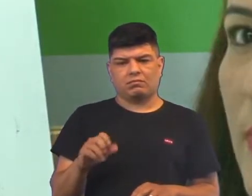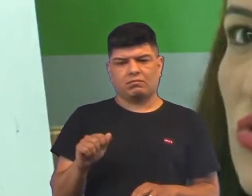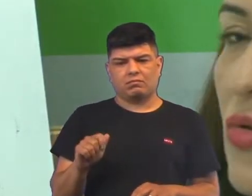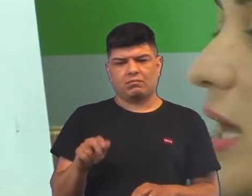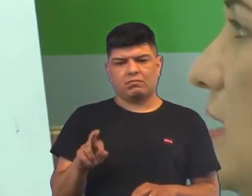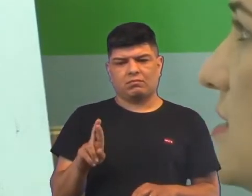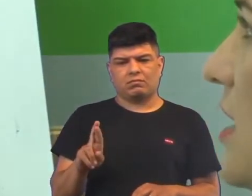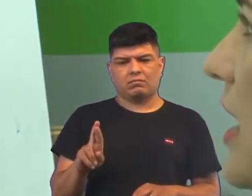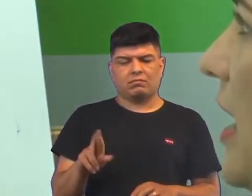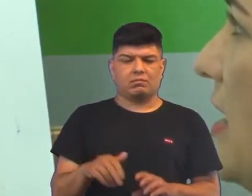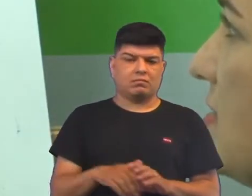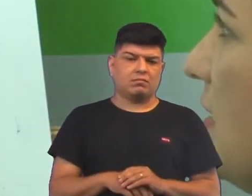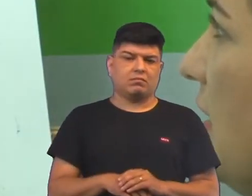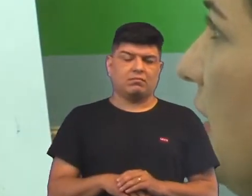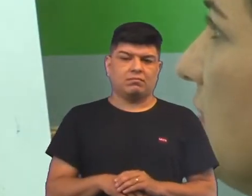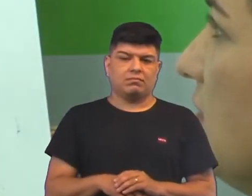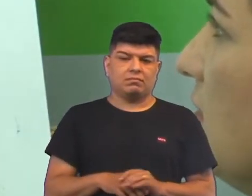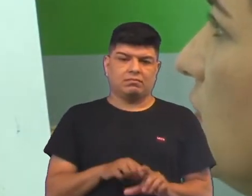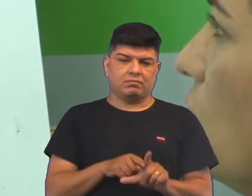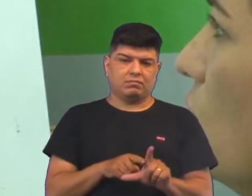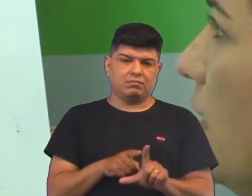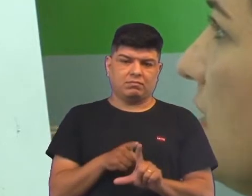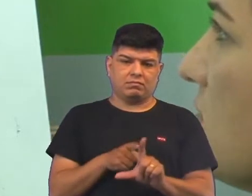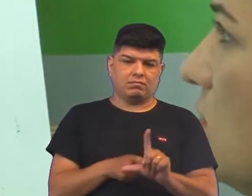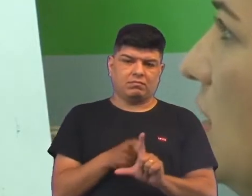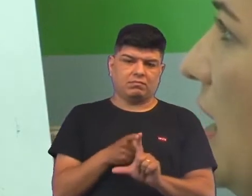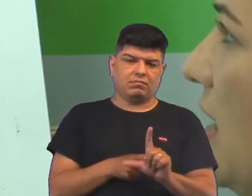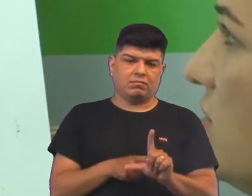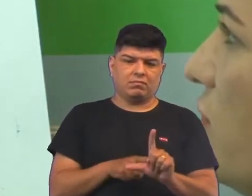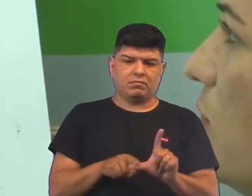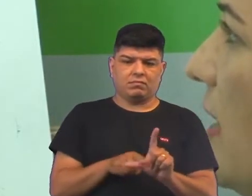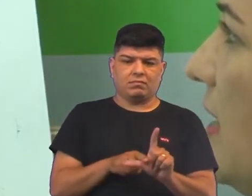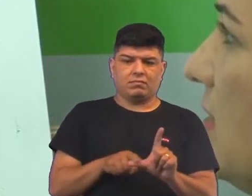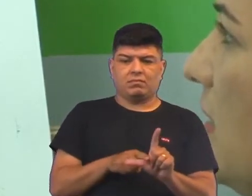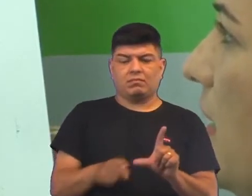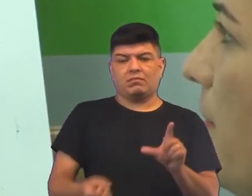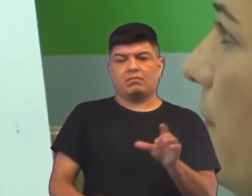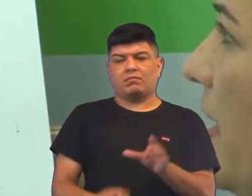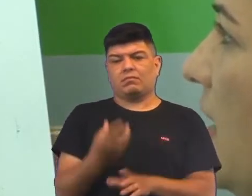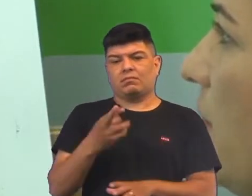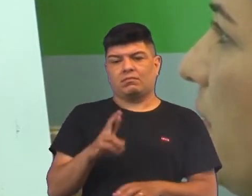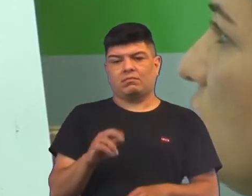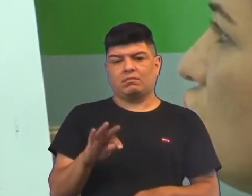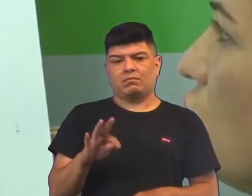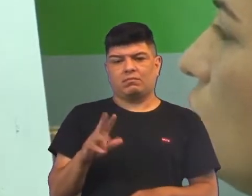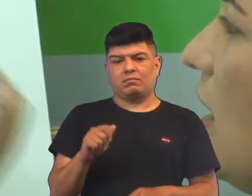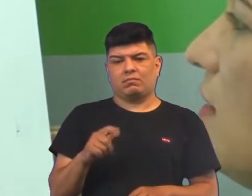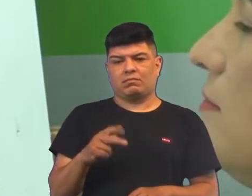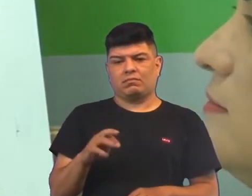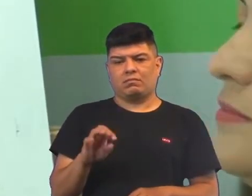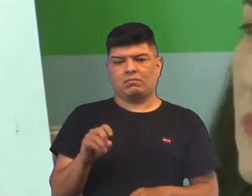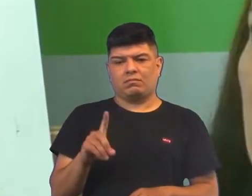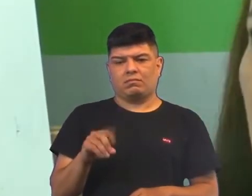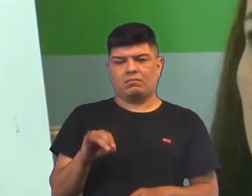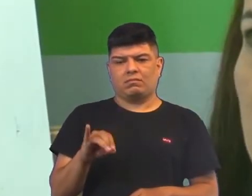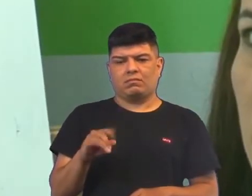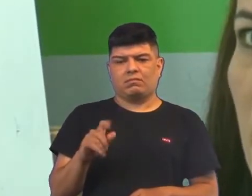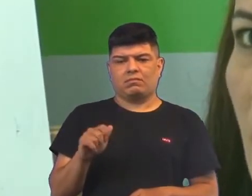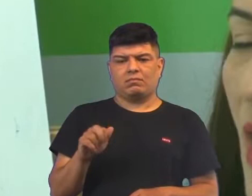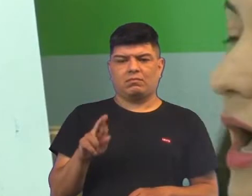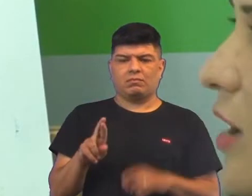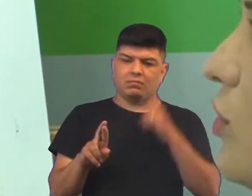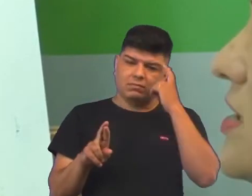retas perpendiculares. Essa reta com essa, ó, elas formam uma reta perpendicular,